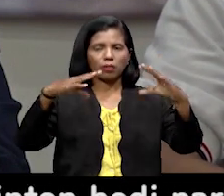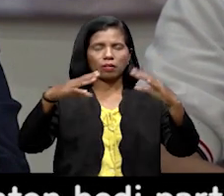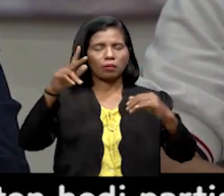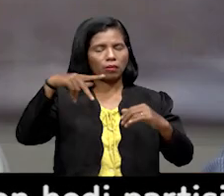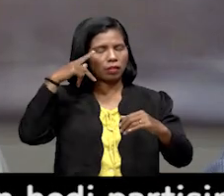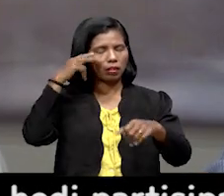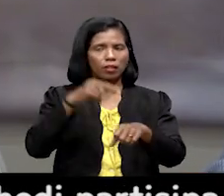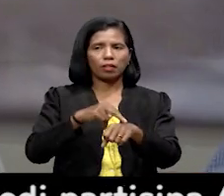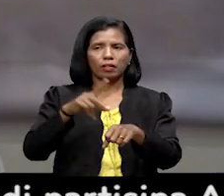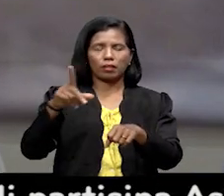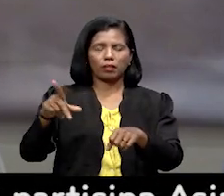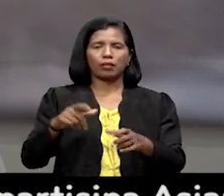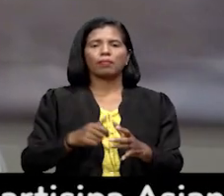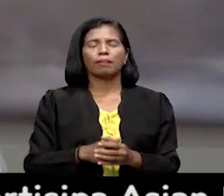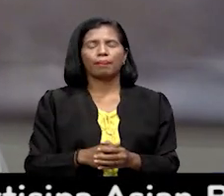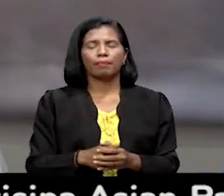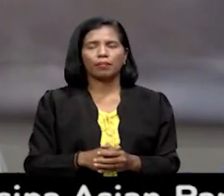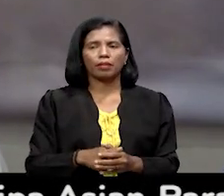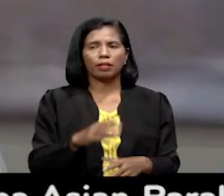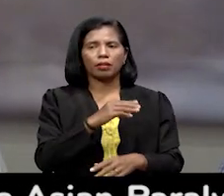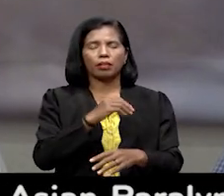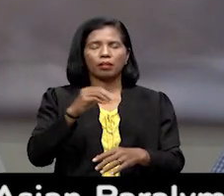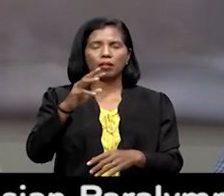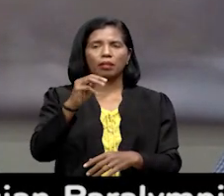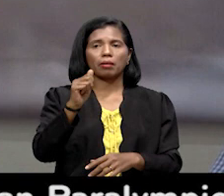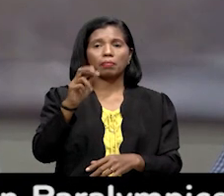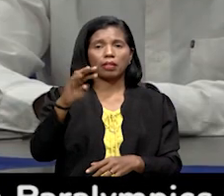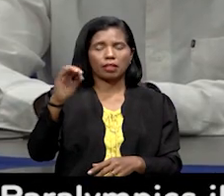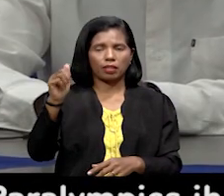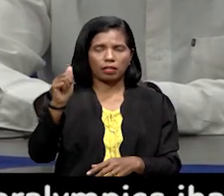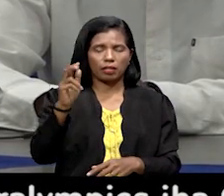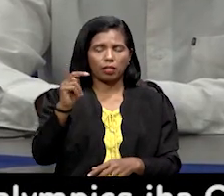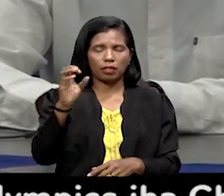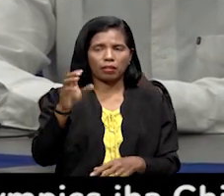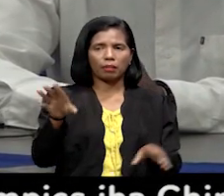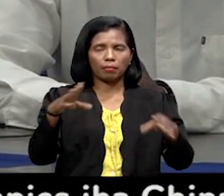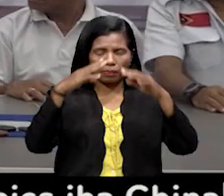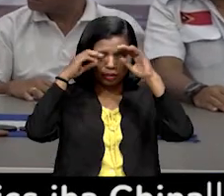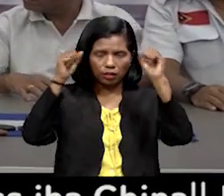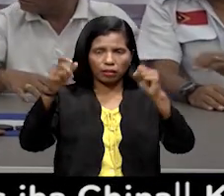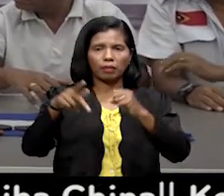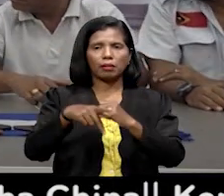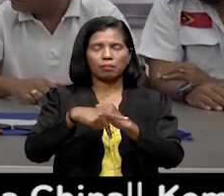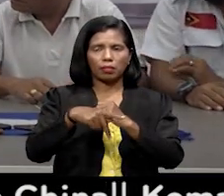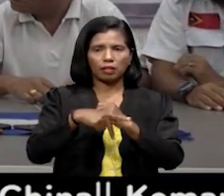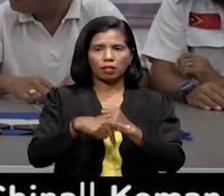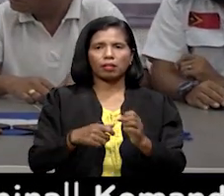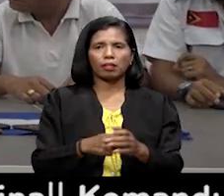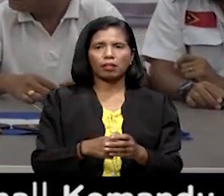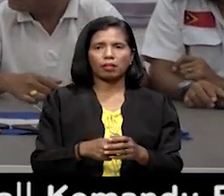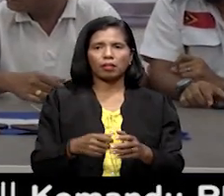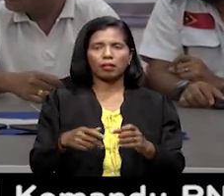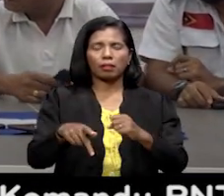órgão coletivo no kandidato mariano assanamo sabino nu dar presidente partido órgão executivo iha partido